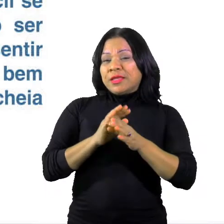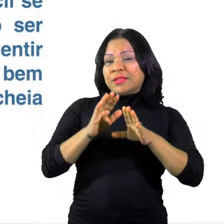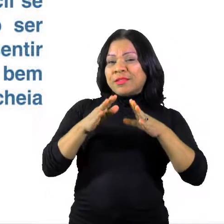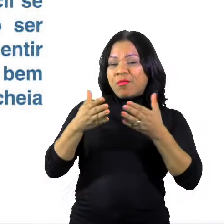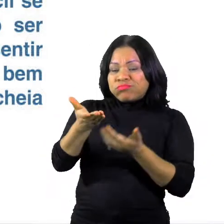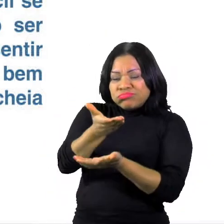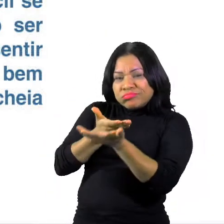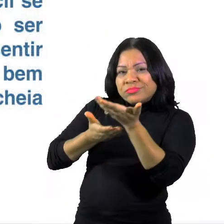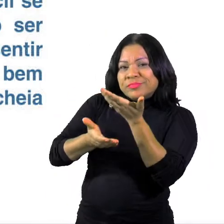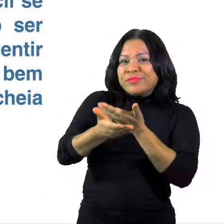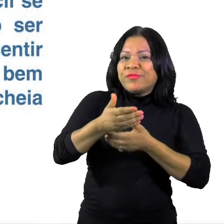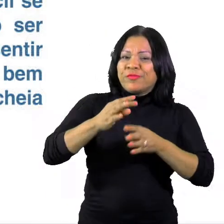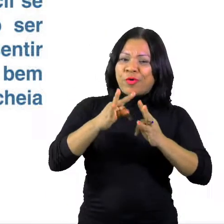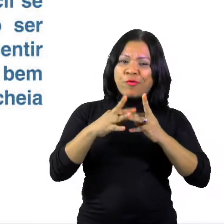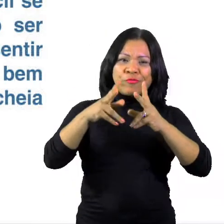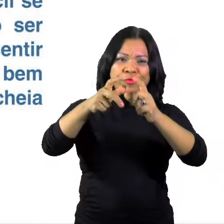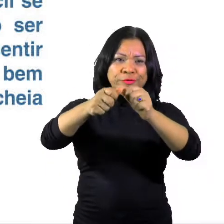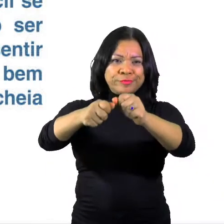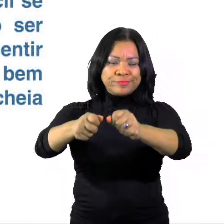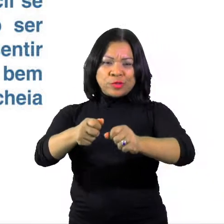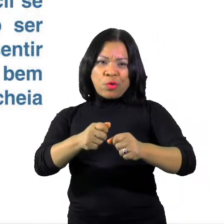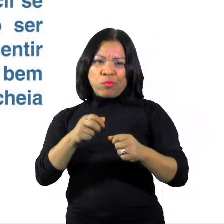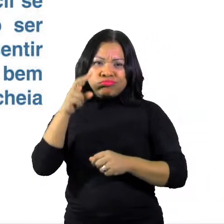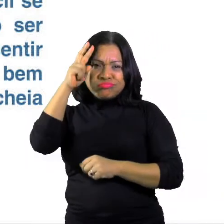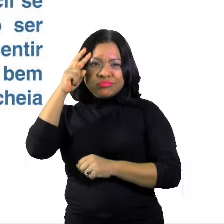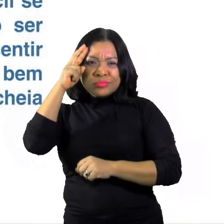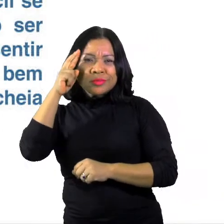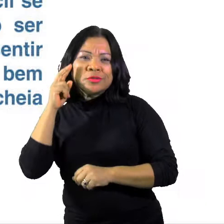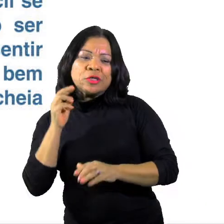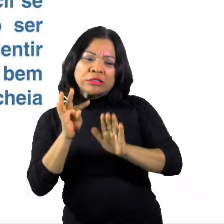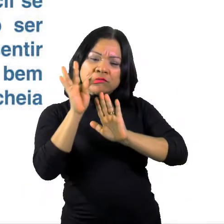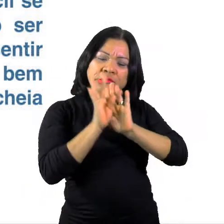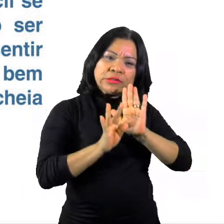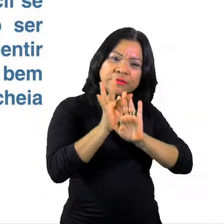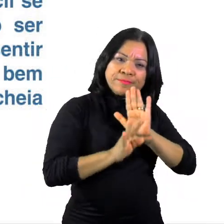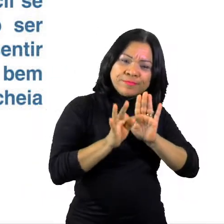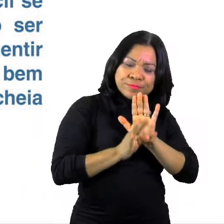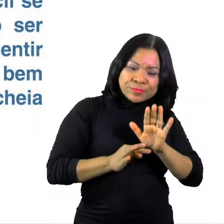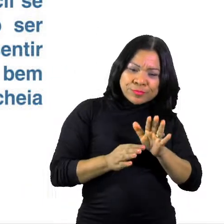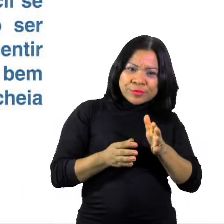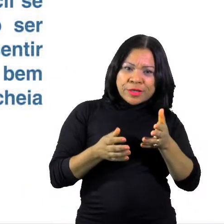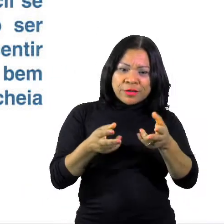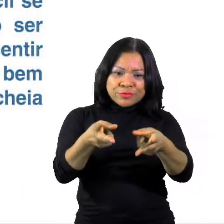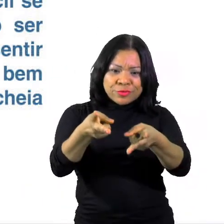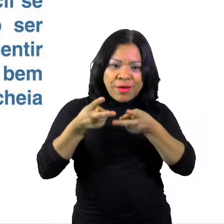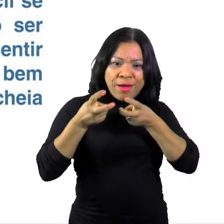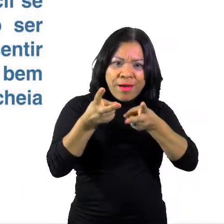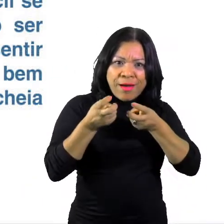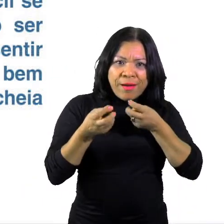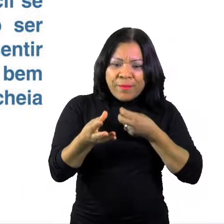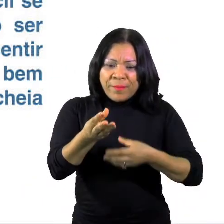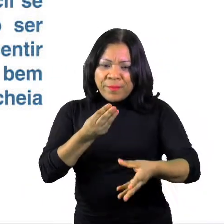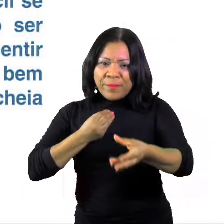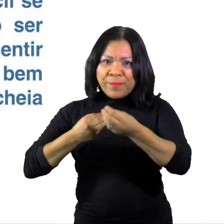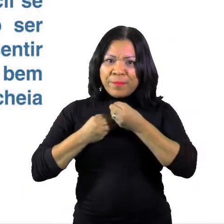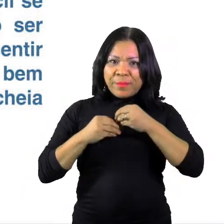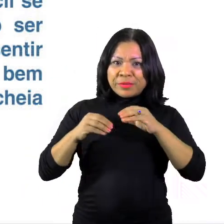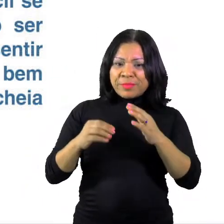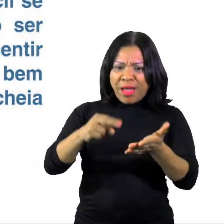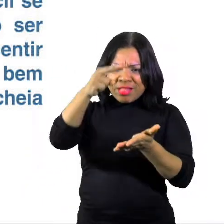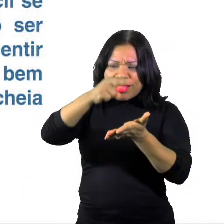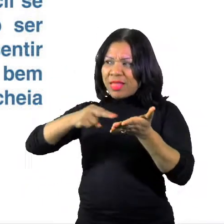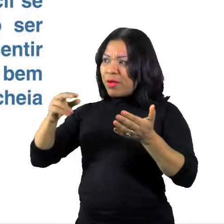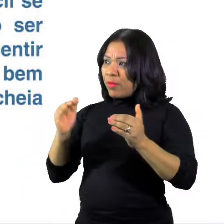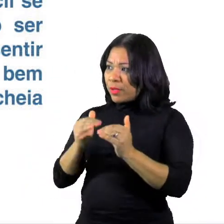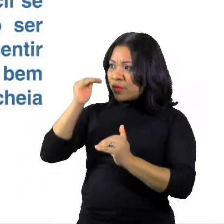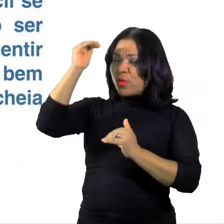e desfecho da história, fazendo com que o texto seja atraente até para o leitor adulto. Então, tanto jovens e